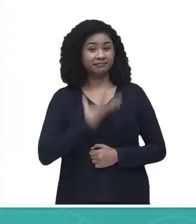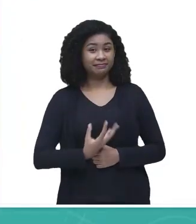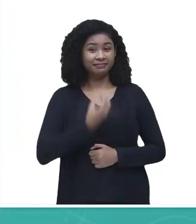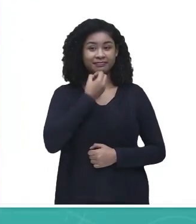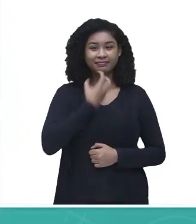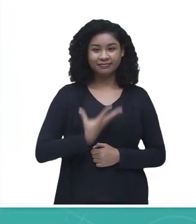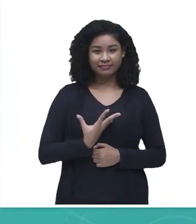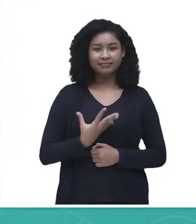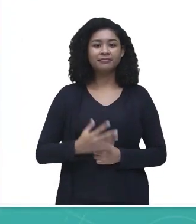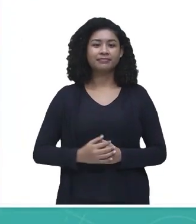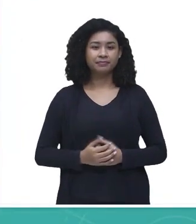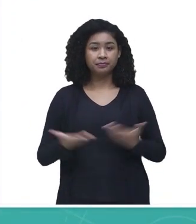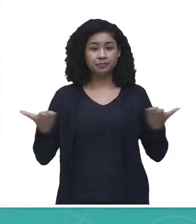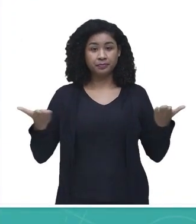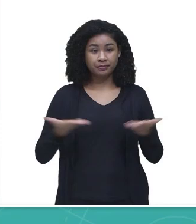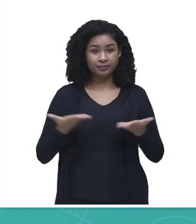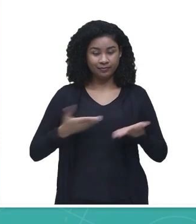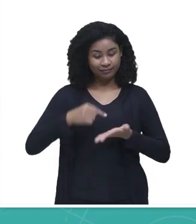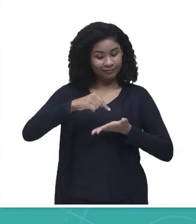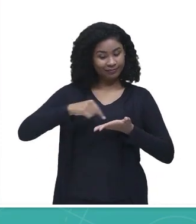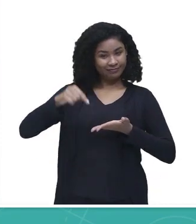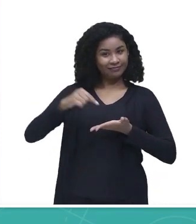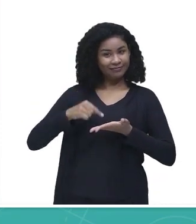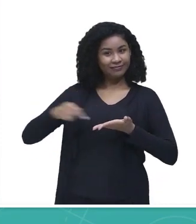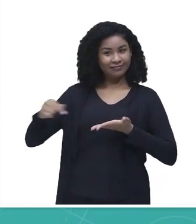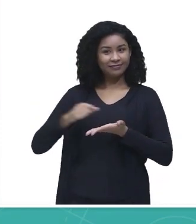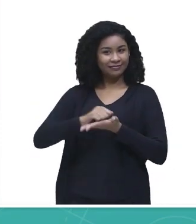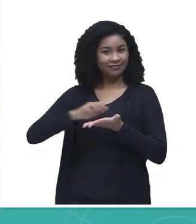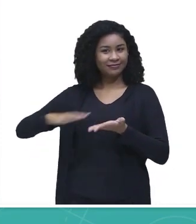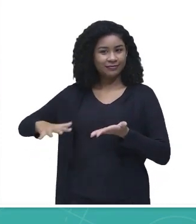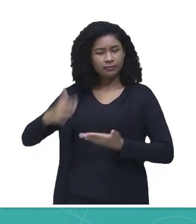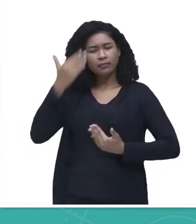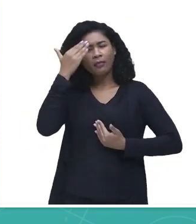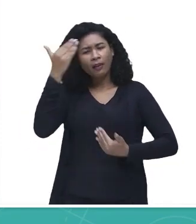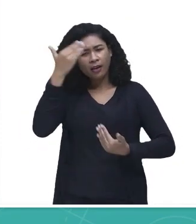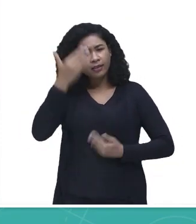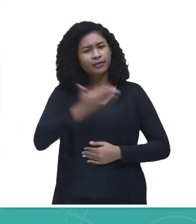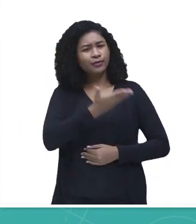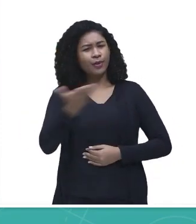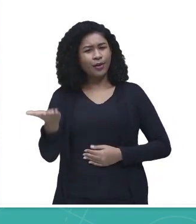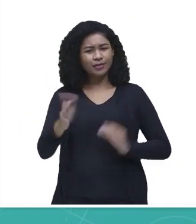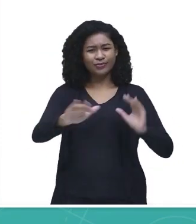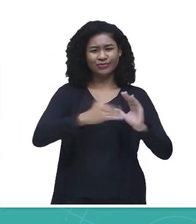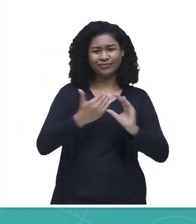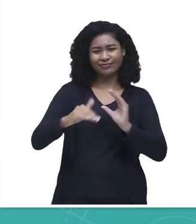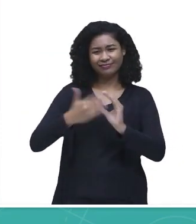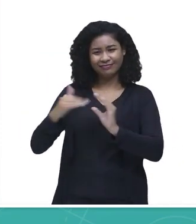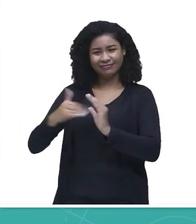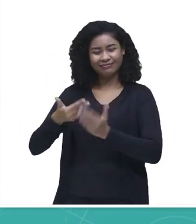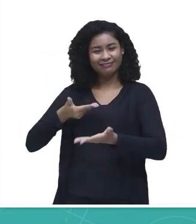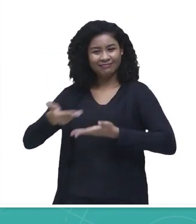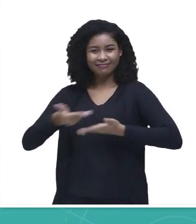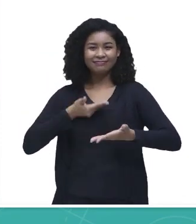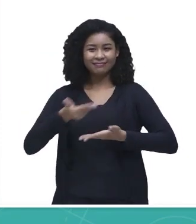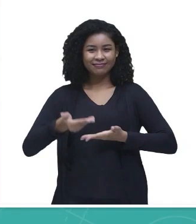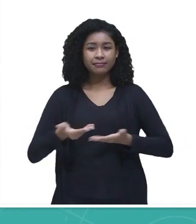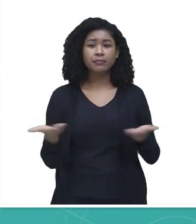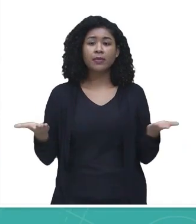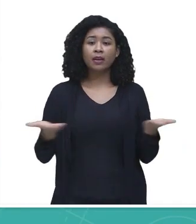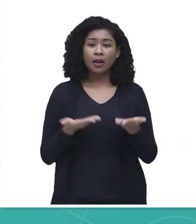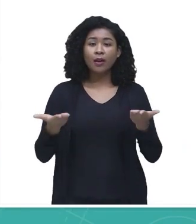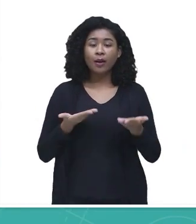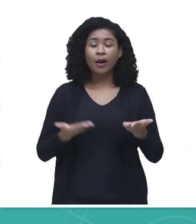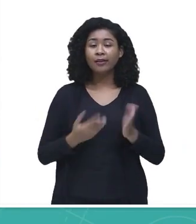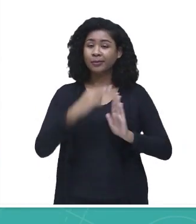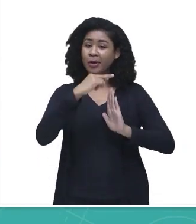então vamos à nossa correção, né? Quero agradecer a vocês a participação no chat. E agora vamos ver as duas questões que